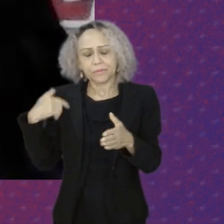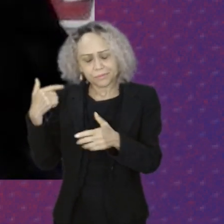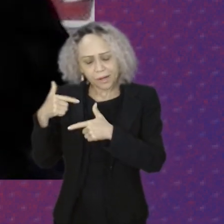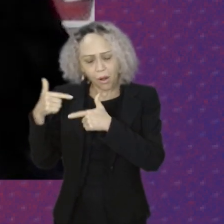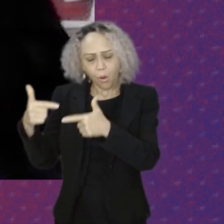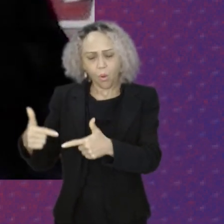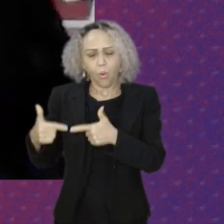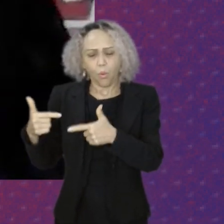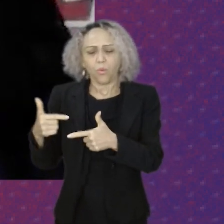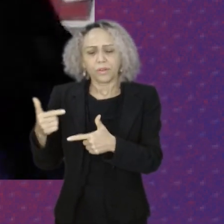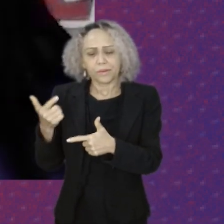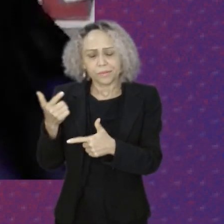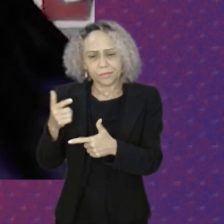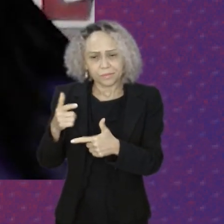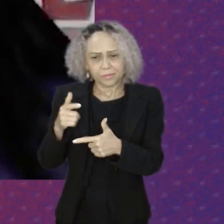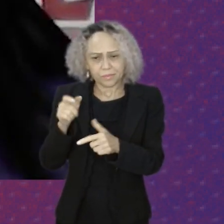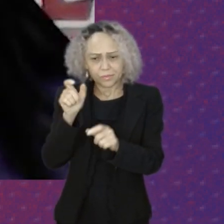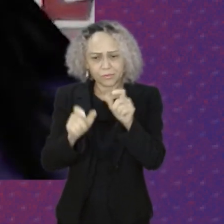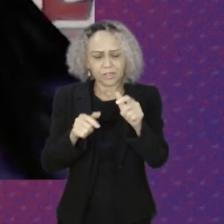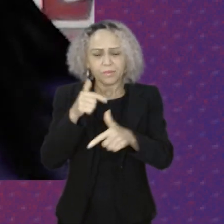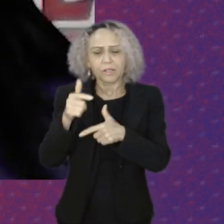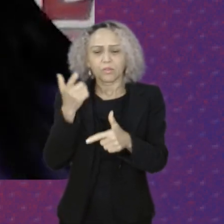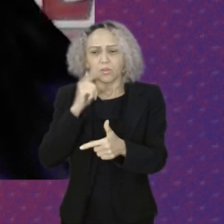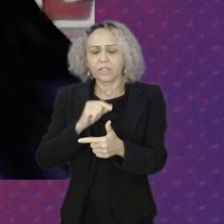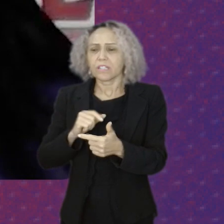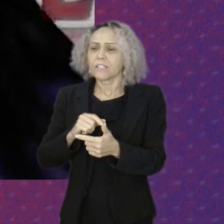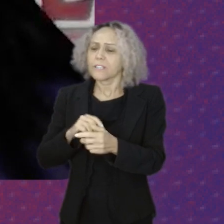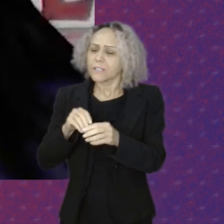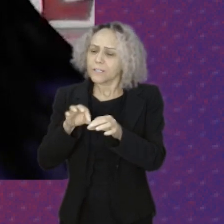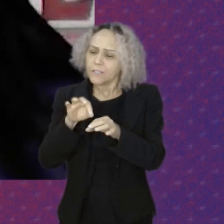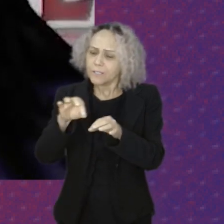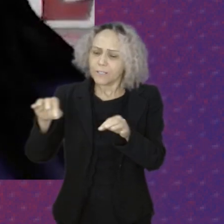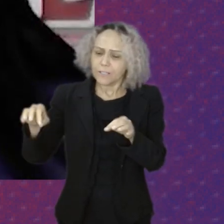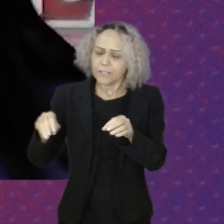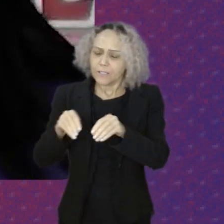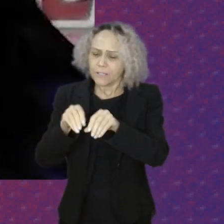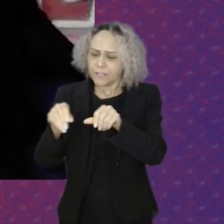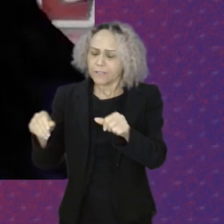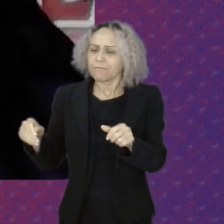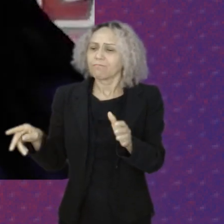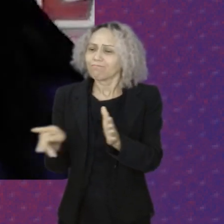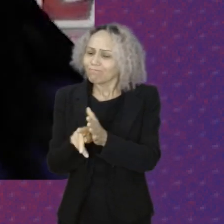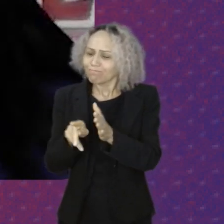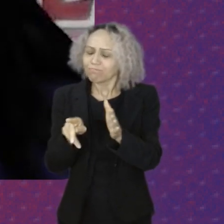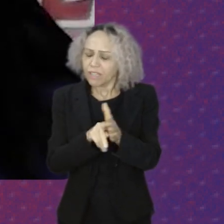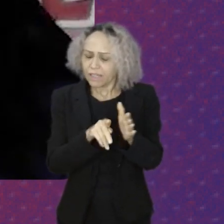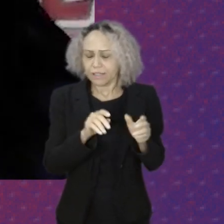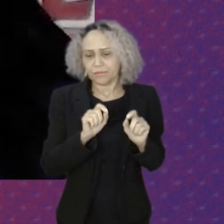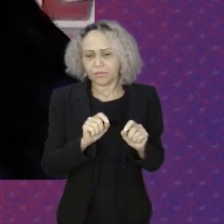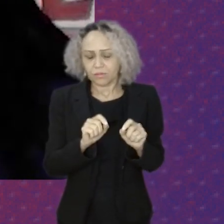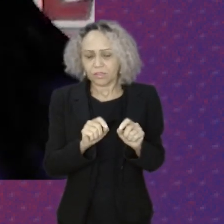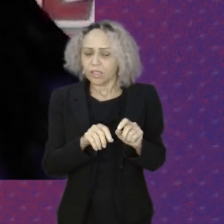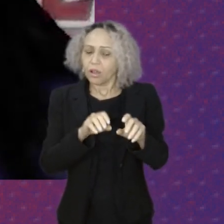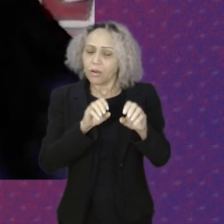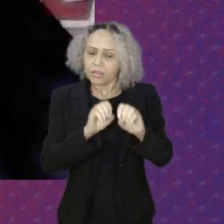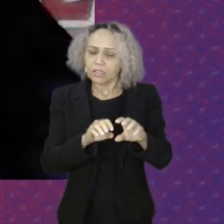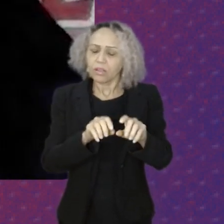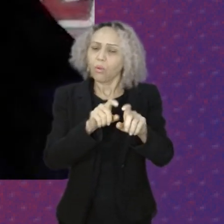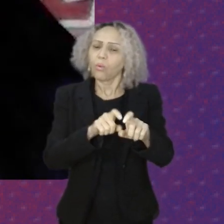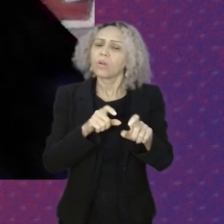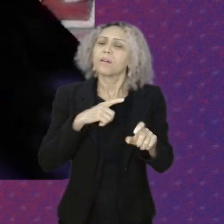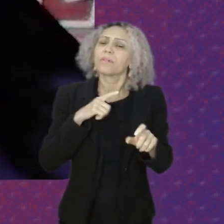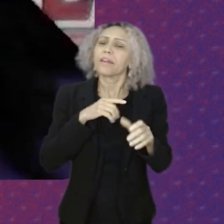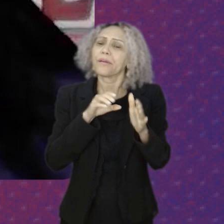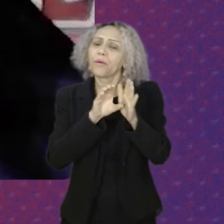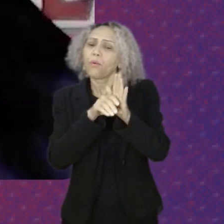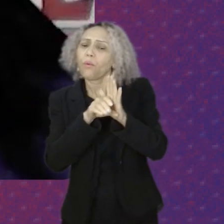né, da educação do campo, aonde se intensifica a luta para que o currículo, para que o conteúdo, para que a educação